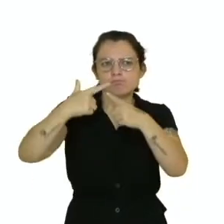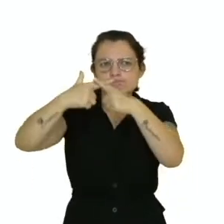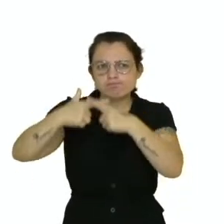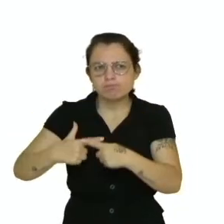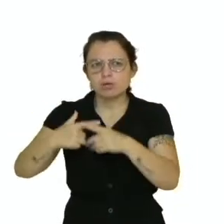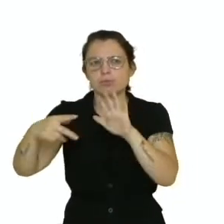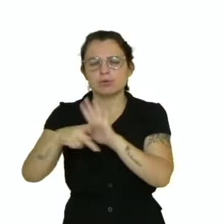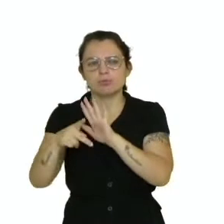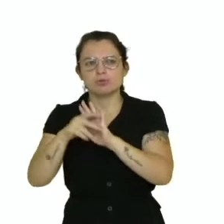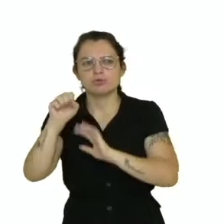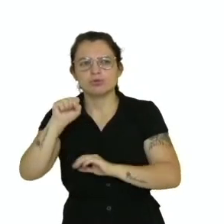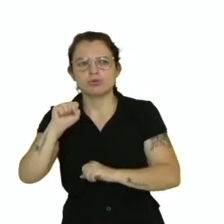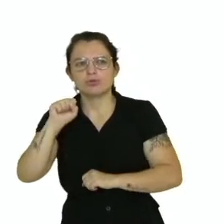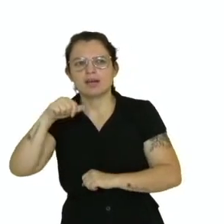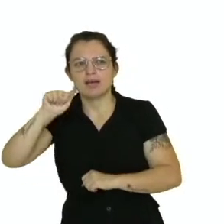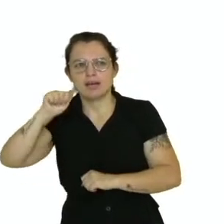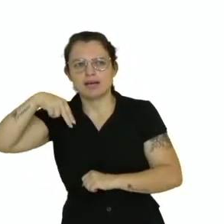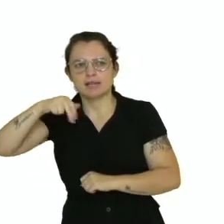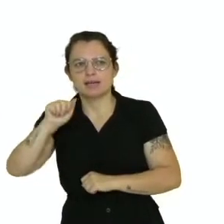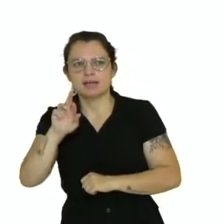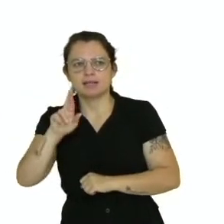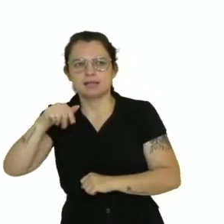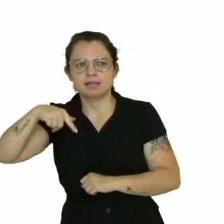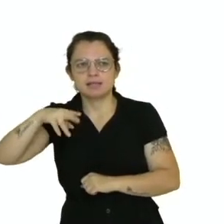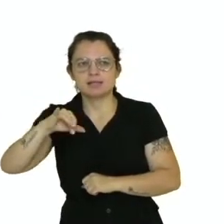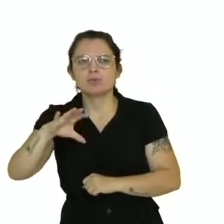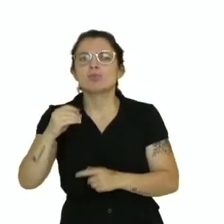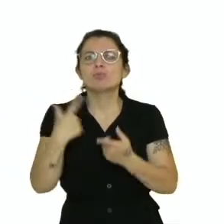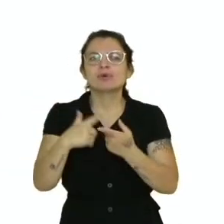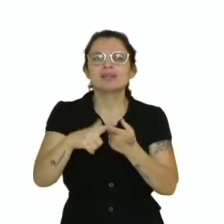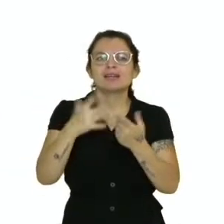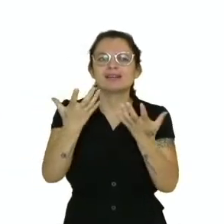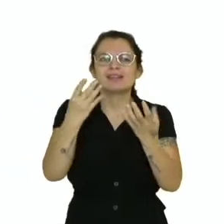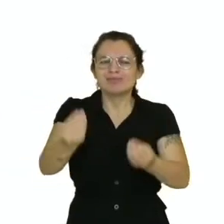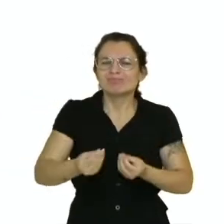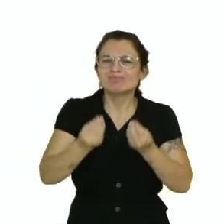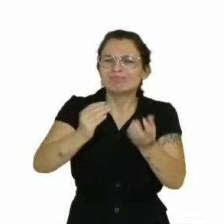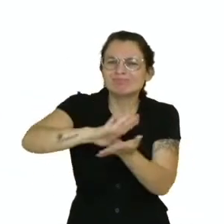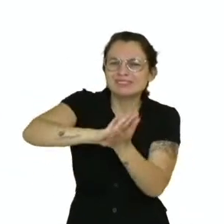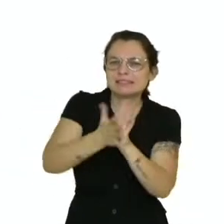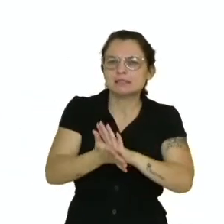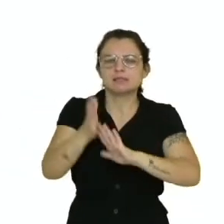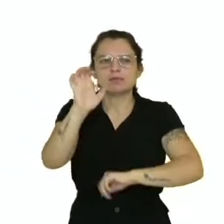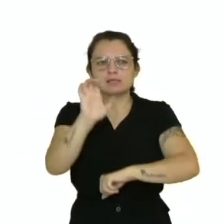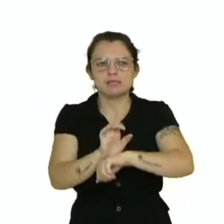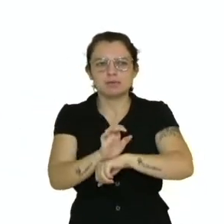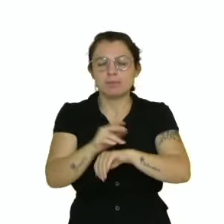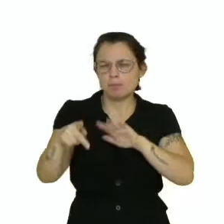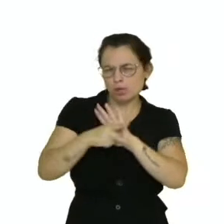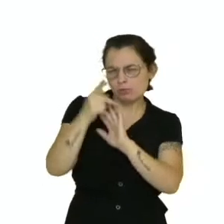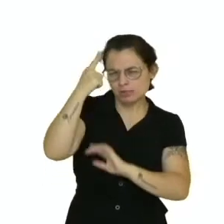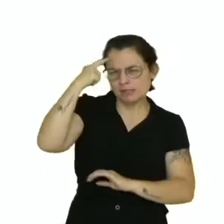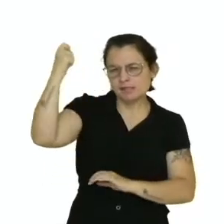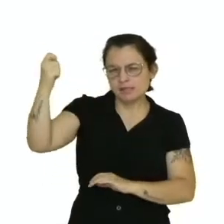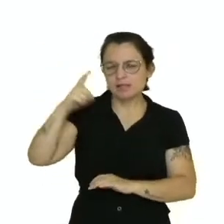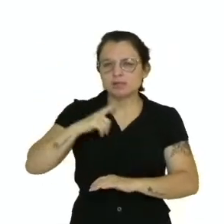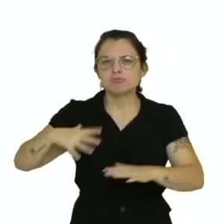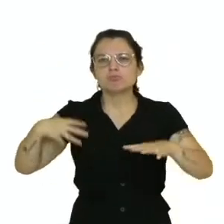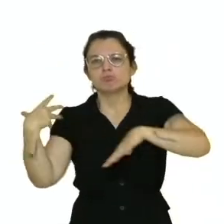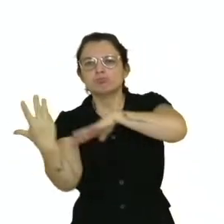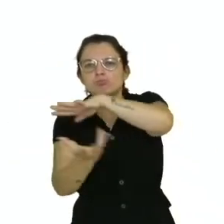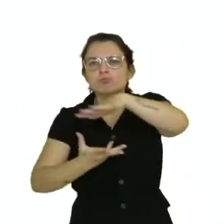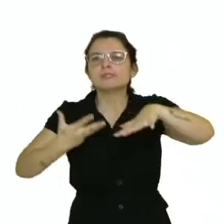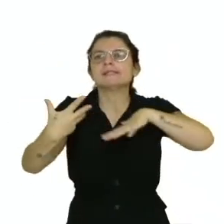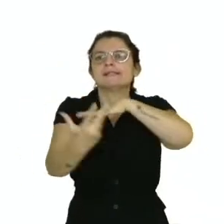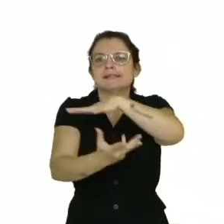pelos trabalhadores e a conquista ou a destruição do Estado. Essas ideias circulavam nos meios operários